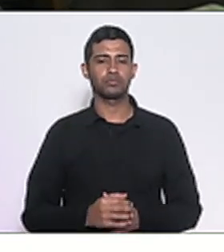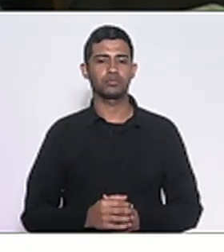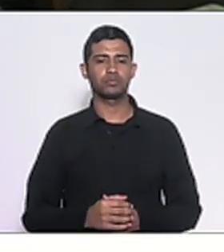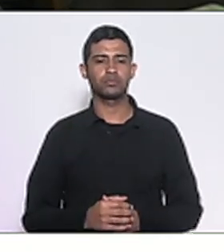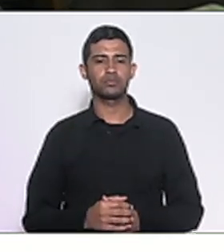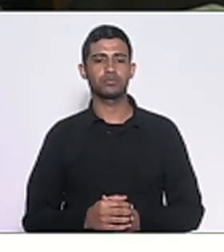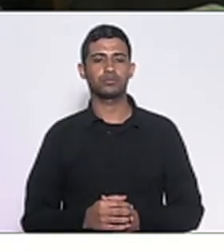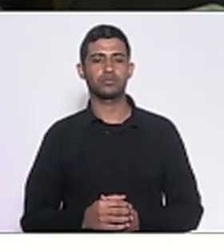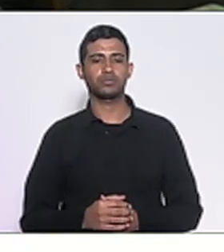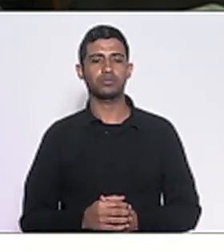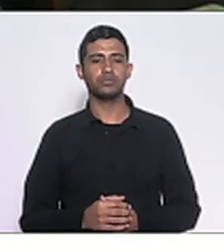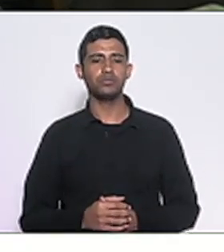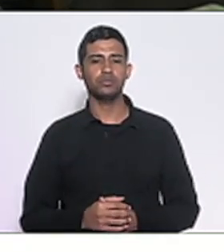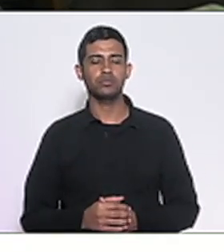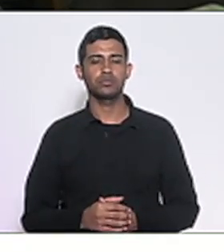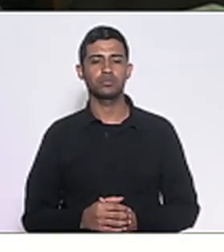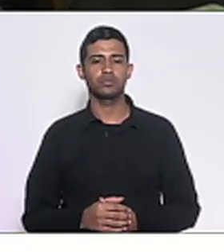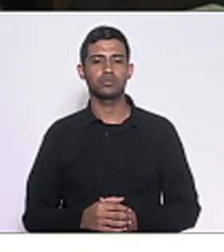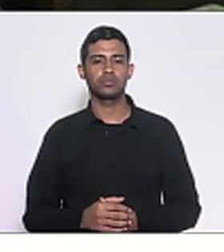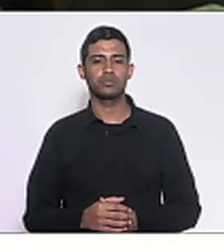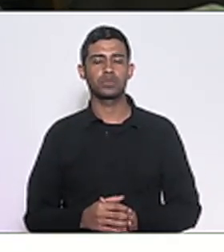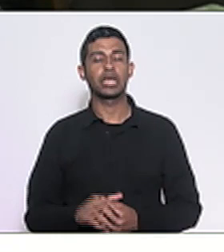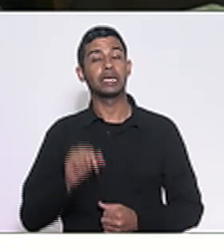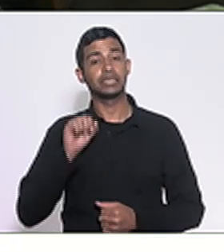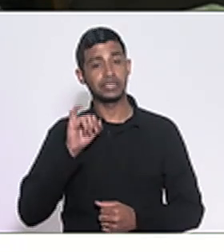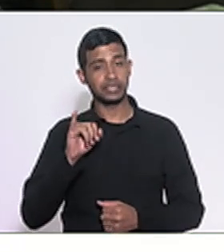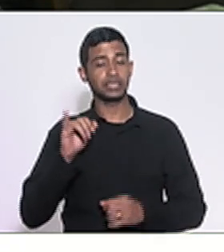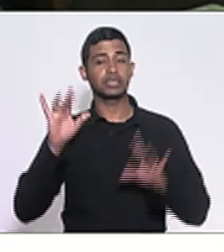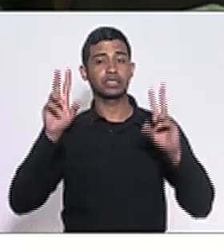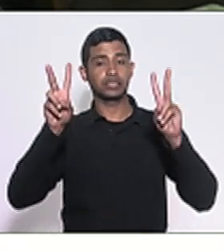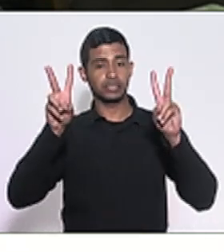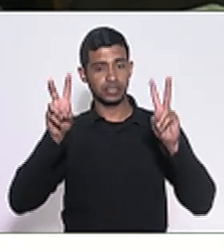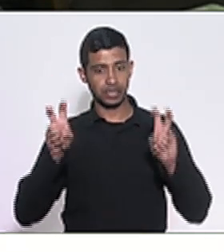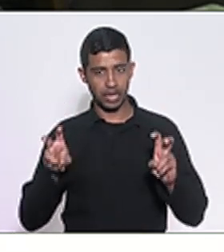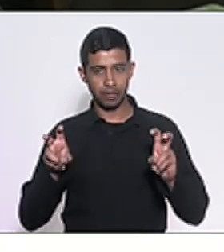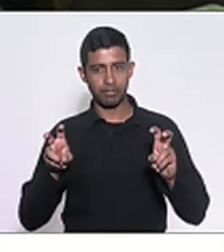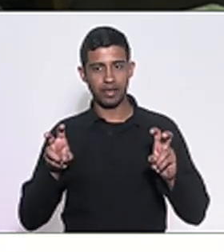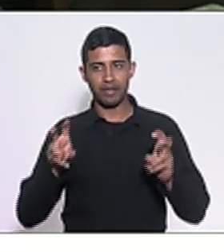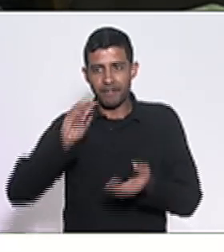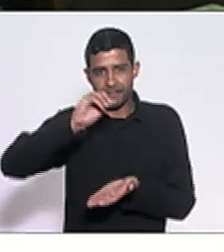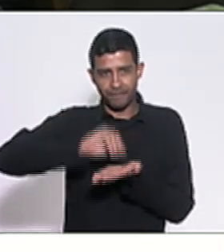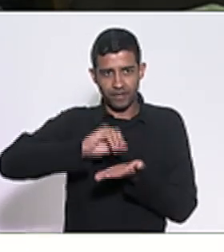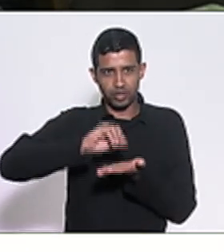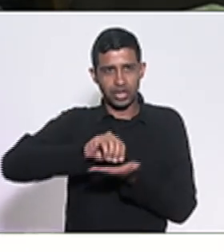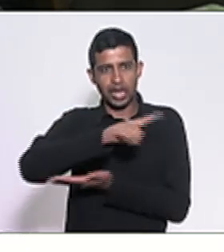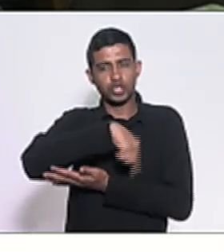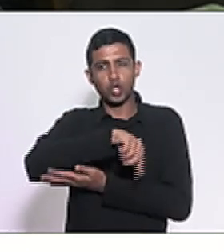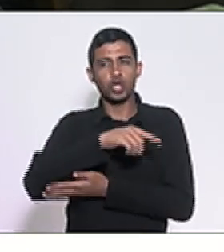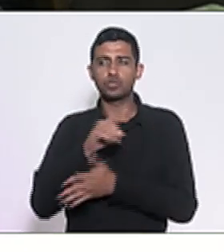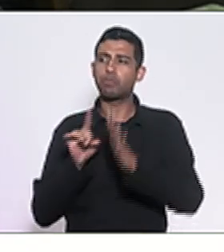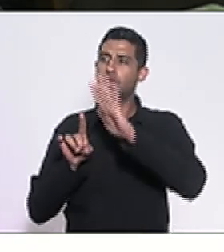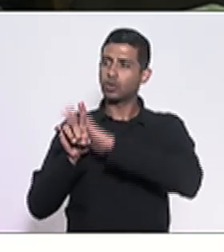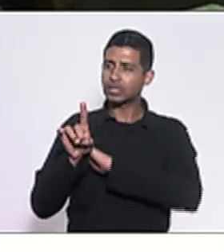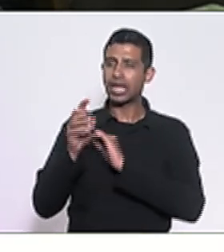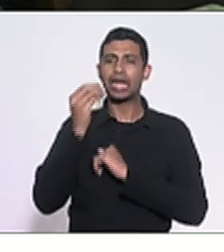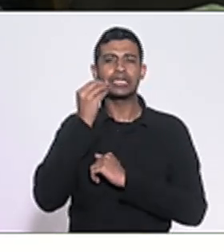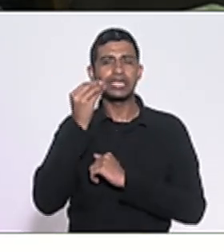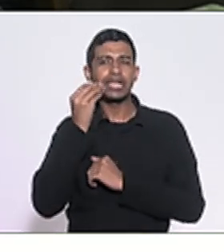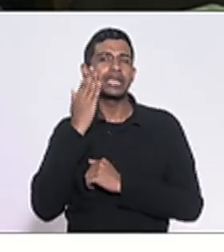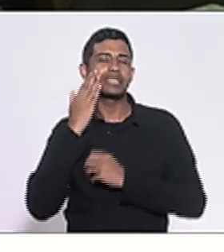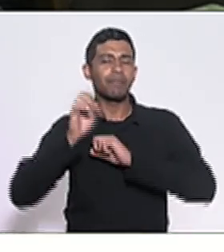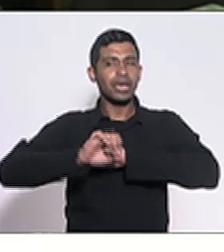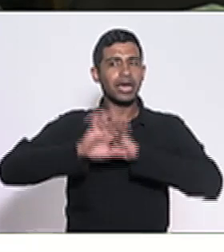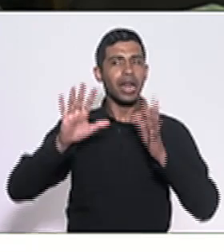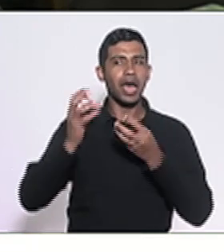importantes. Se algum tema não for abordado, a gente vai perguntar, a gente vai tentar esclarecer. Esse é o objetivo da